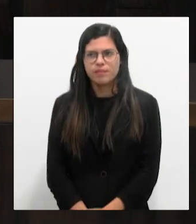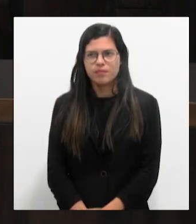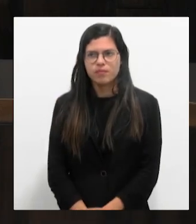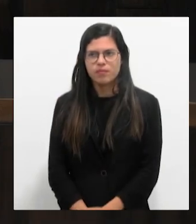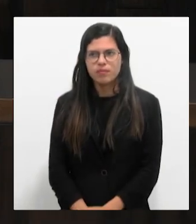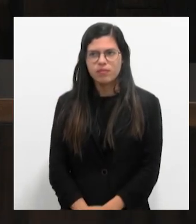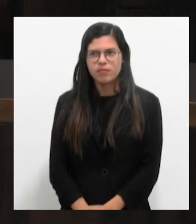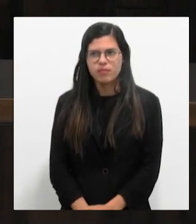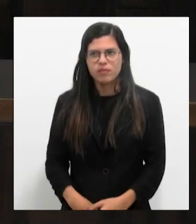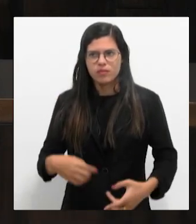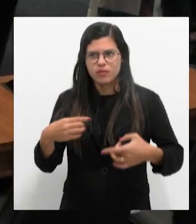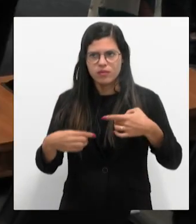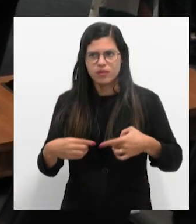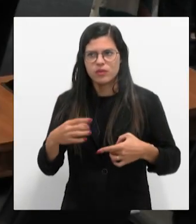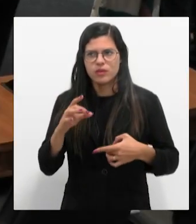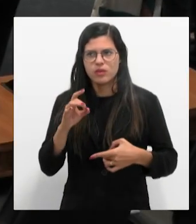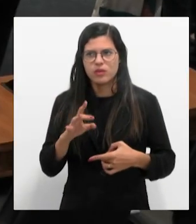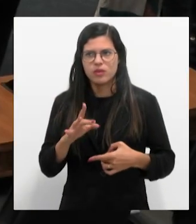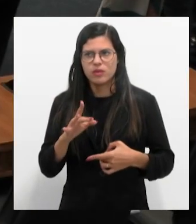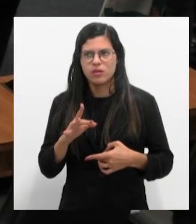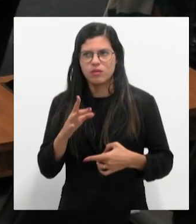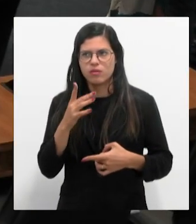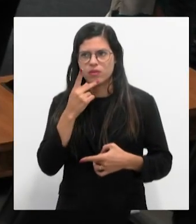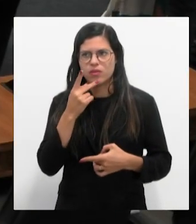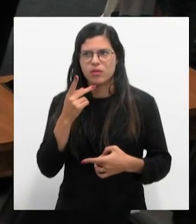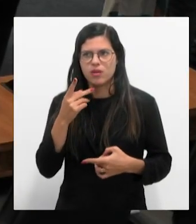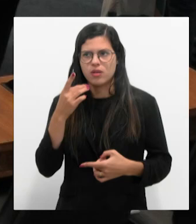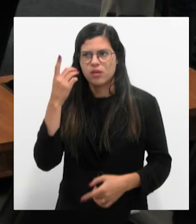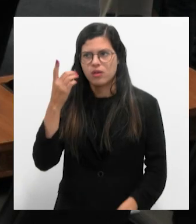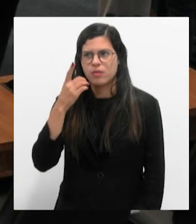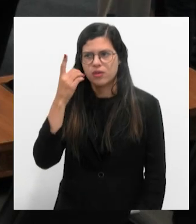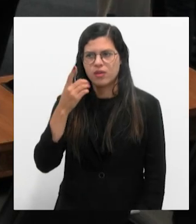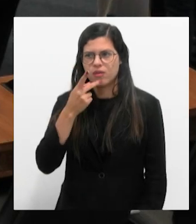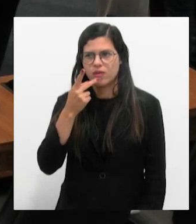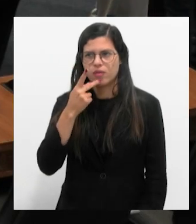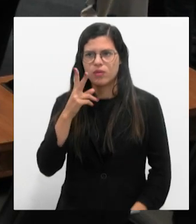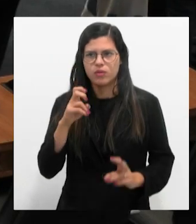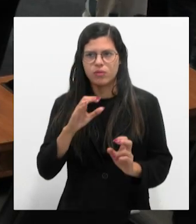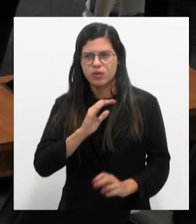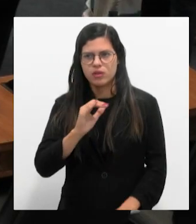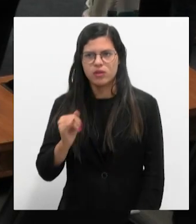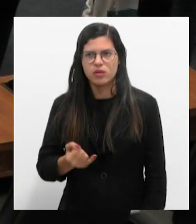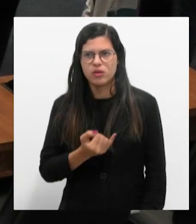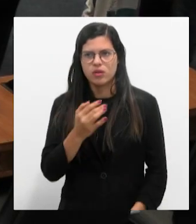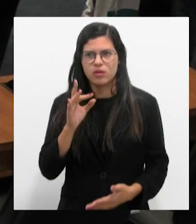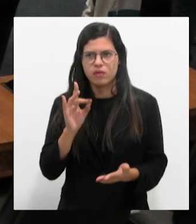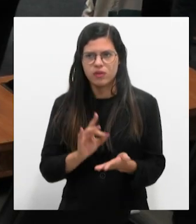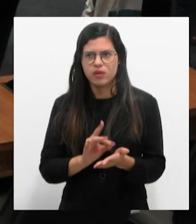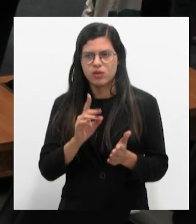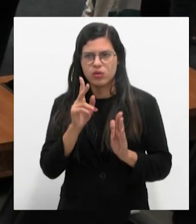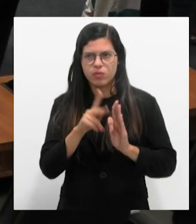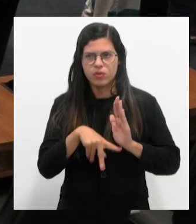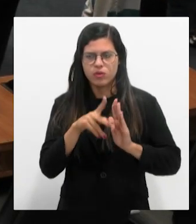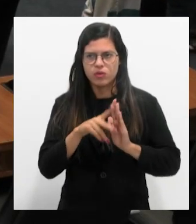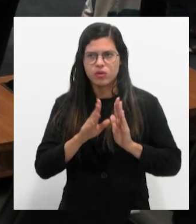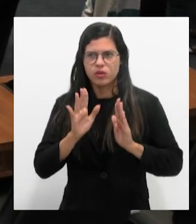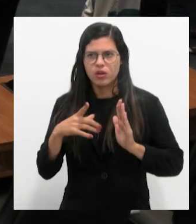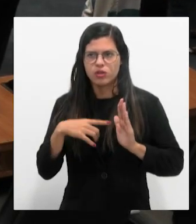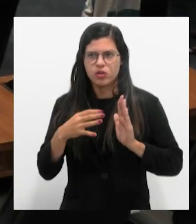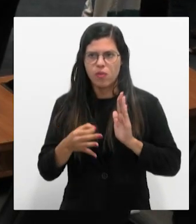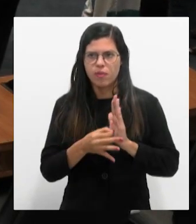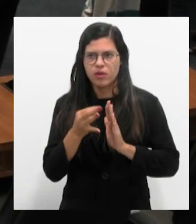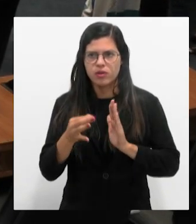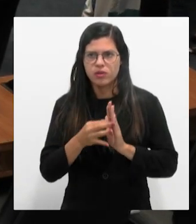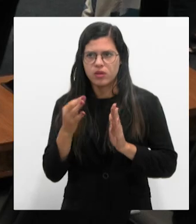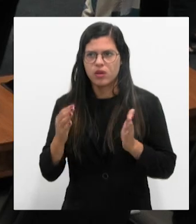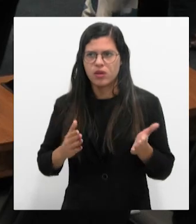Para discutir? Senhor presidente, não é uma questão de ordem. A deputada fez menção à CCJ. Na verdade, o projeto já tinha recebido parecer e foi